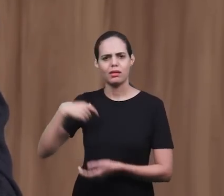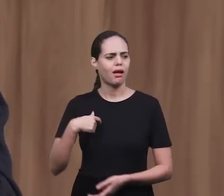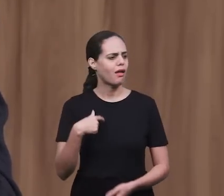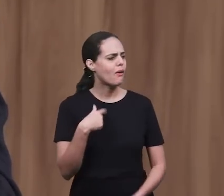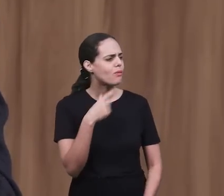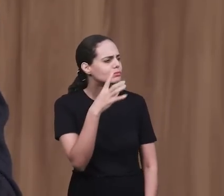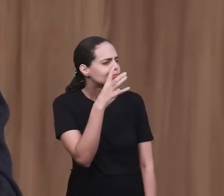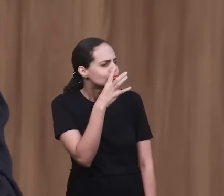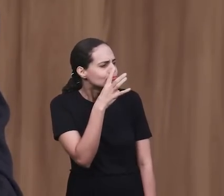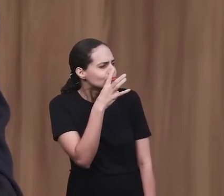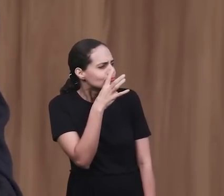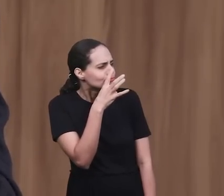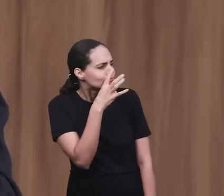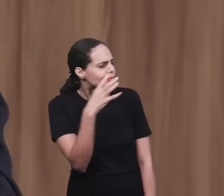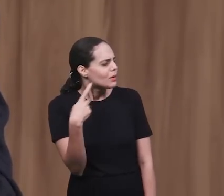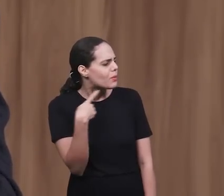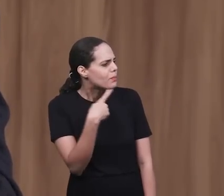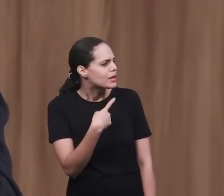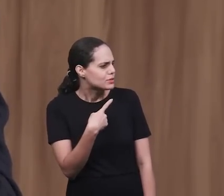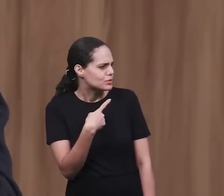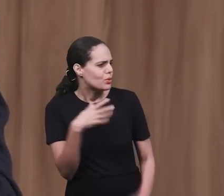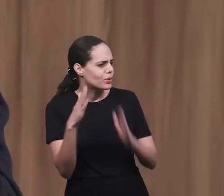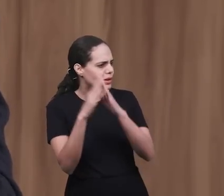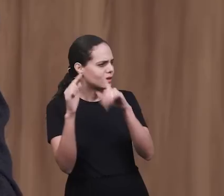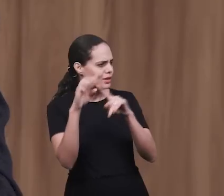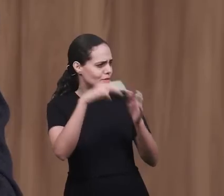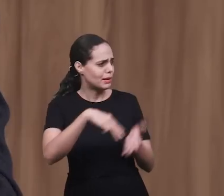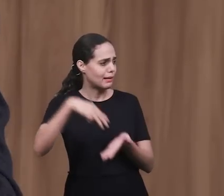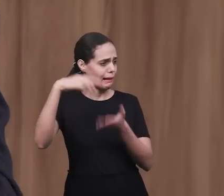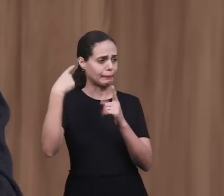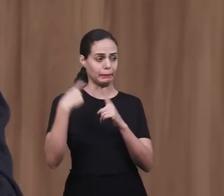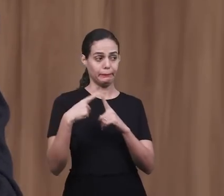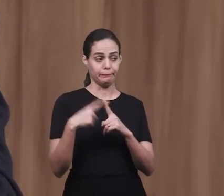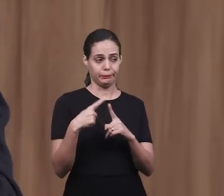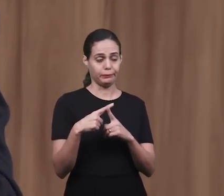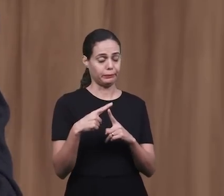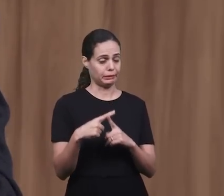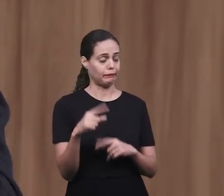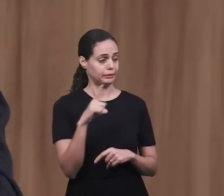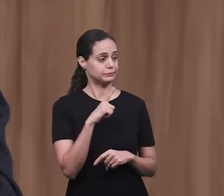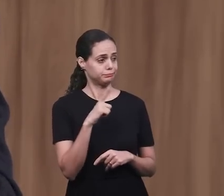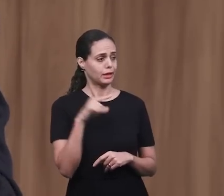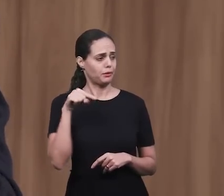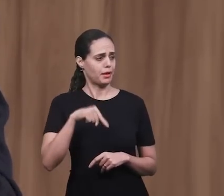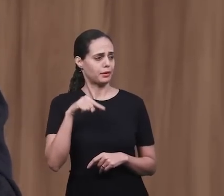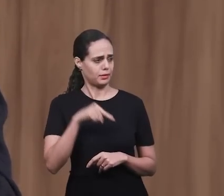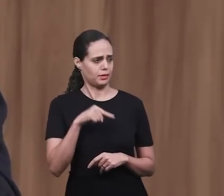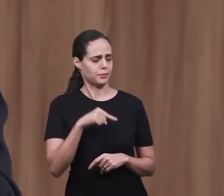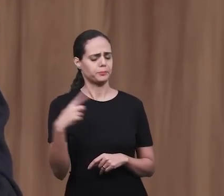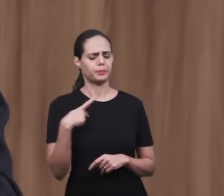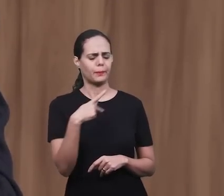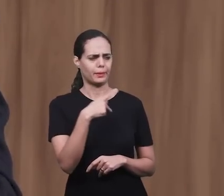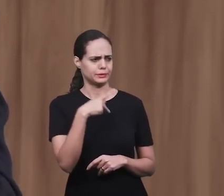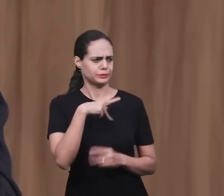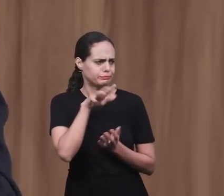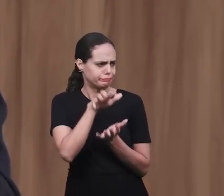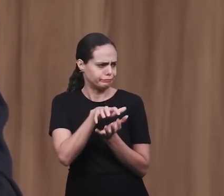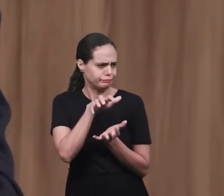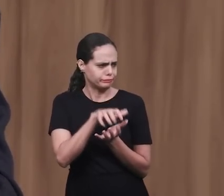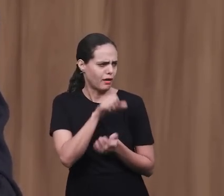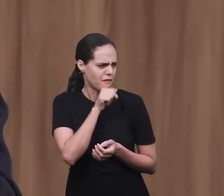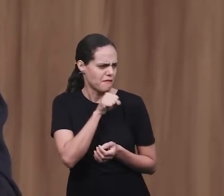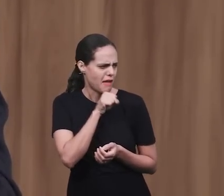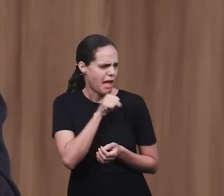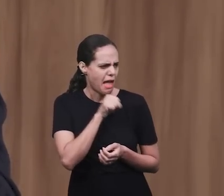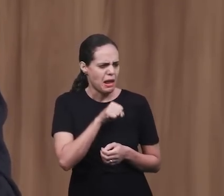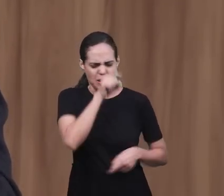agora há pouco apareceu aqui um pastor, até um pastor idoso, E ele chegou aqui querendo pressa e brigando